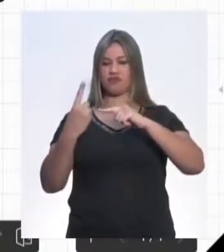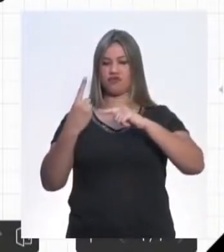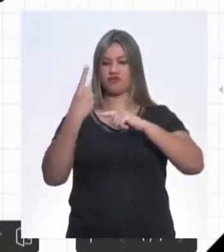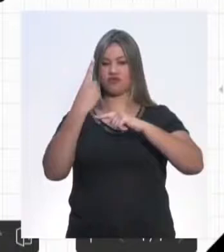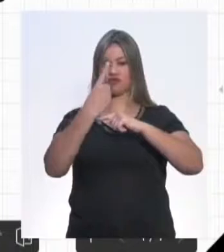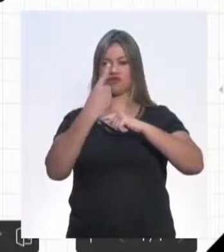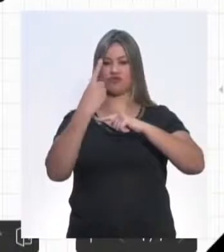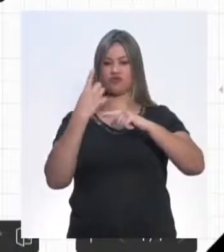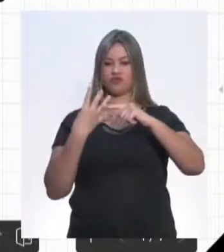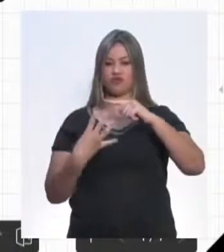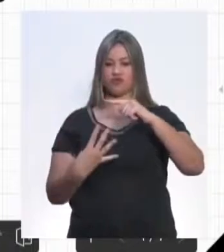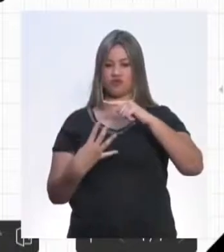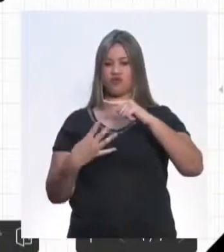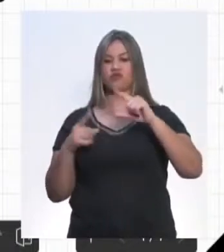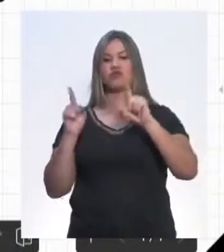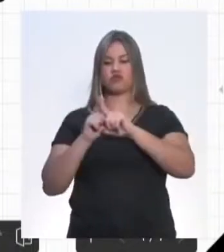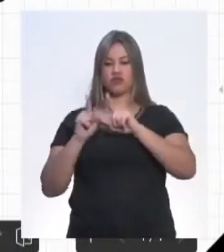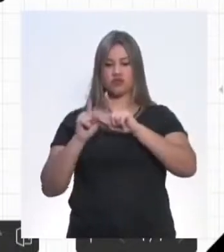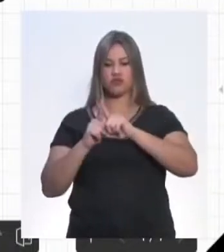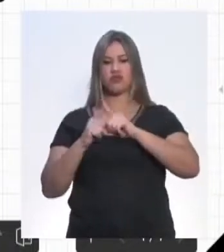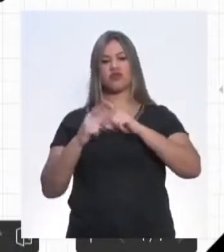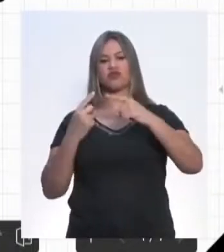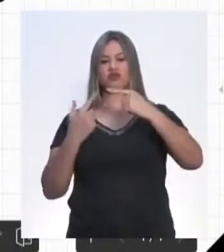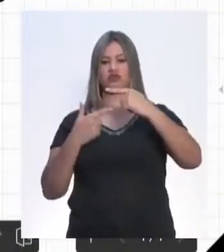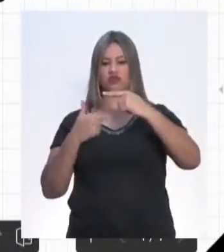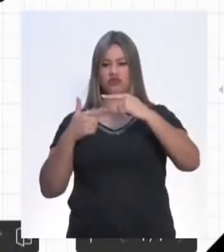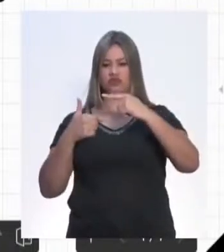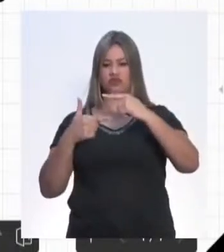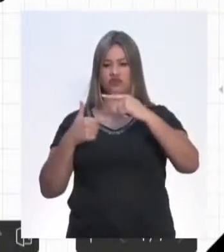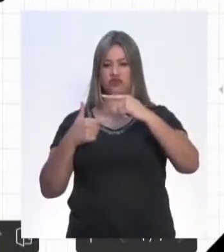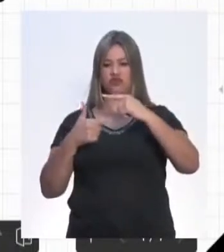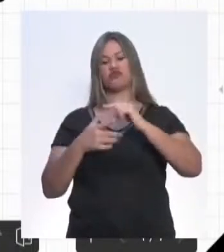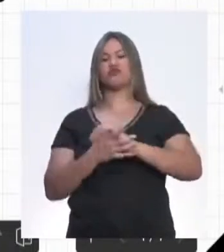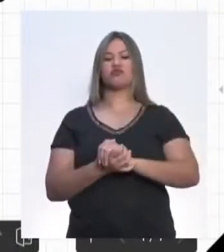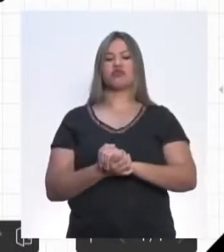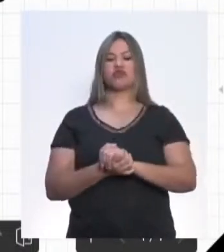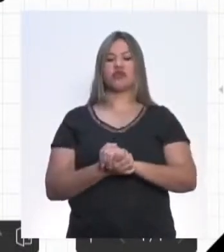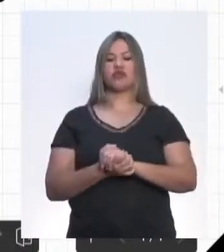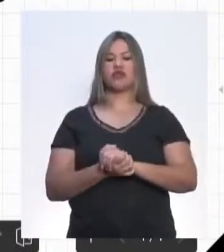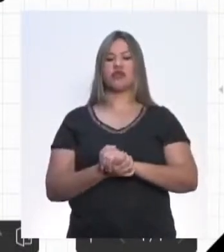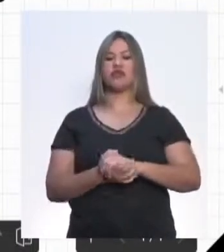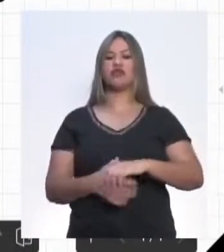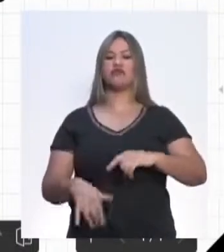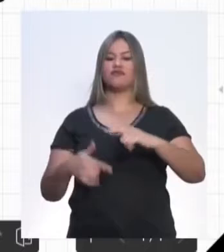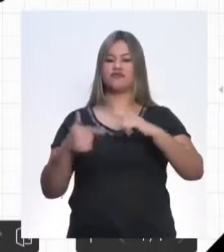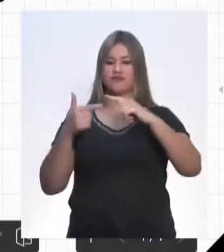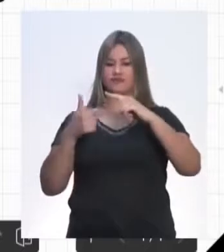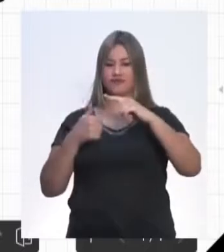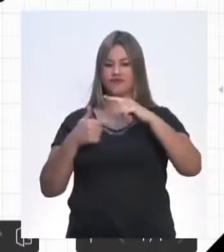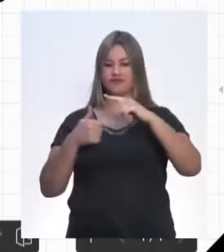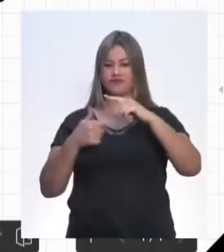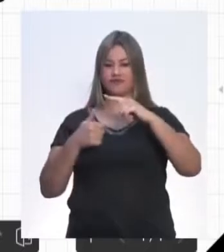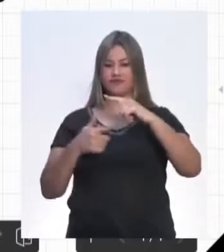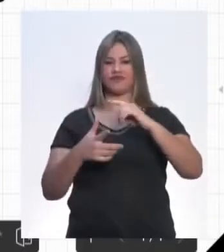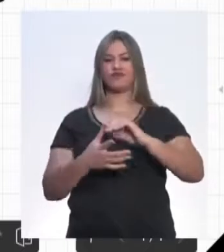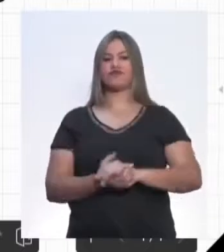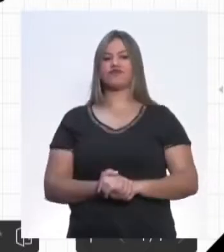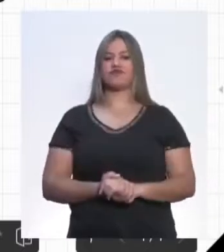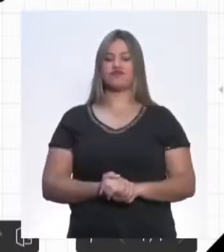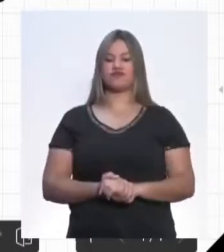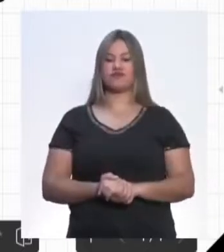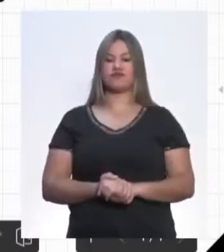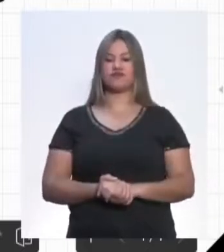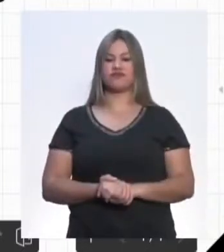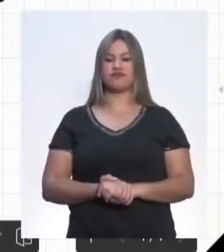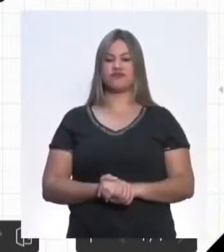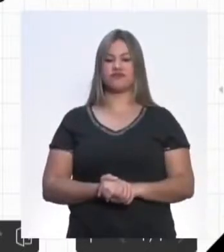mesma coisa, sobre 12. E meio, né? Mesma coisa, né? Sobre 12. O que eu fiz